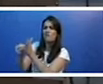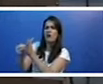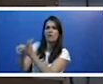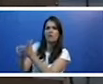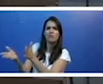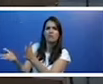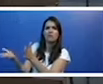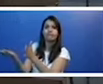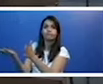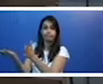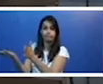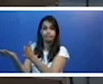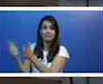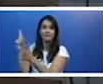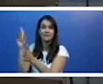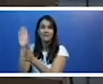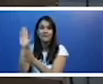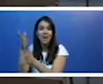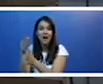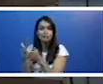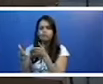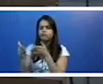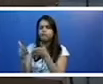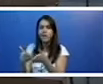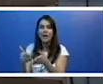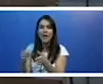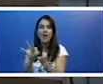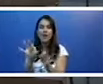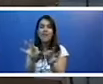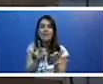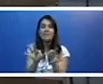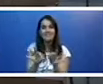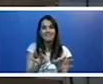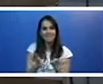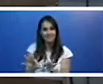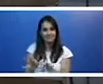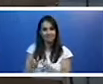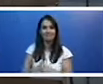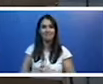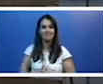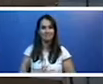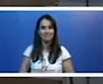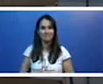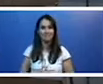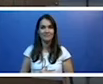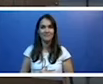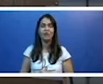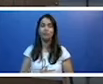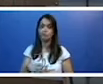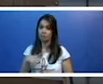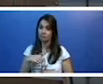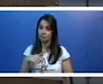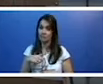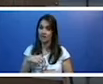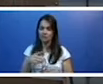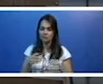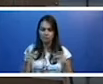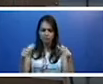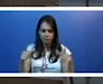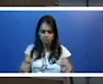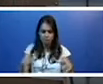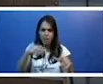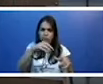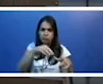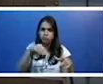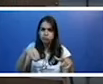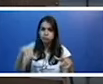espaço, né? Então, usa-se uma planta baixa, faz a